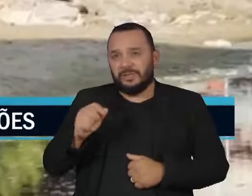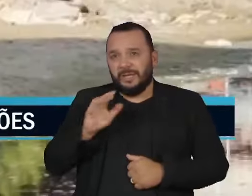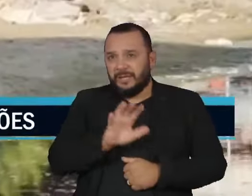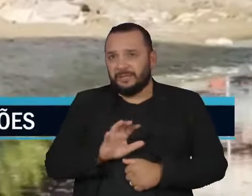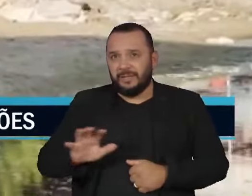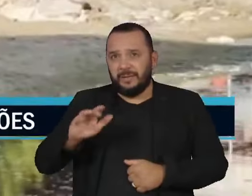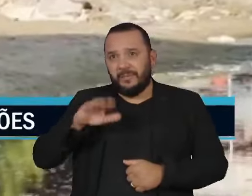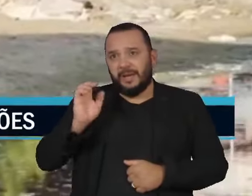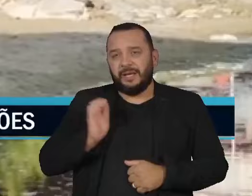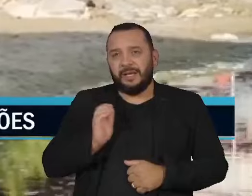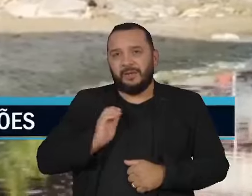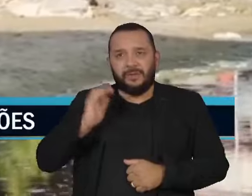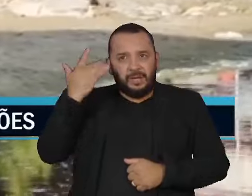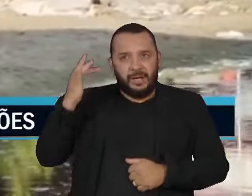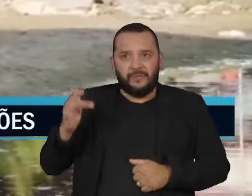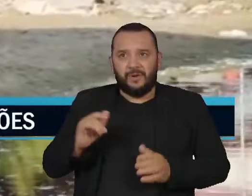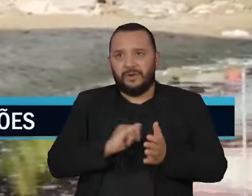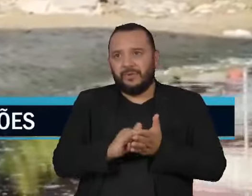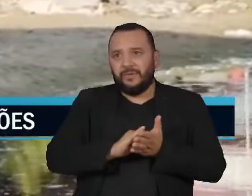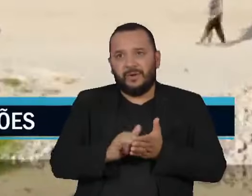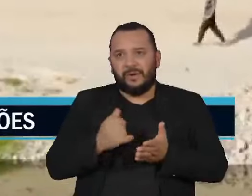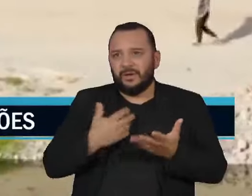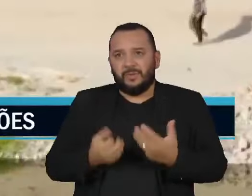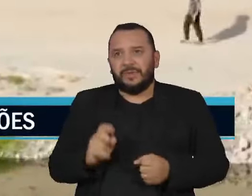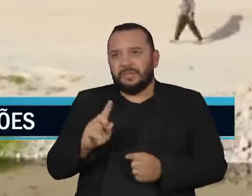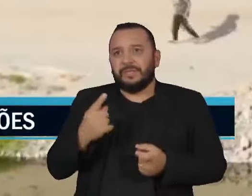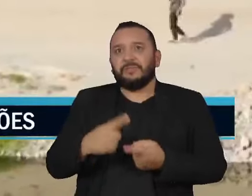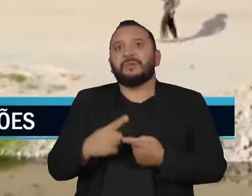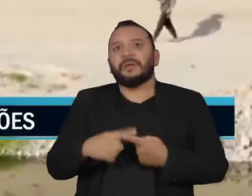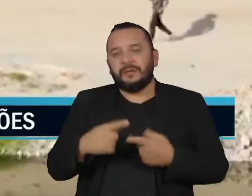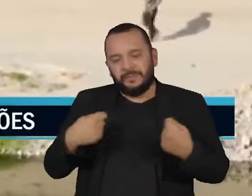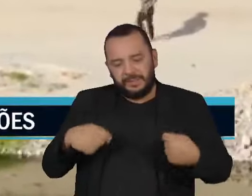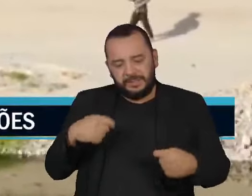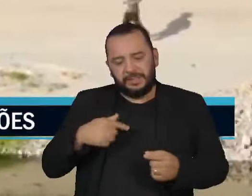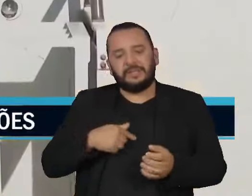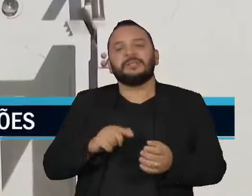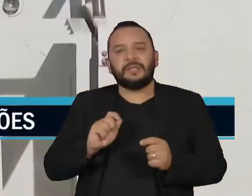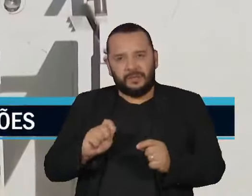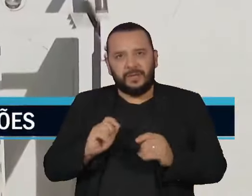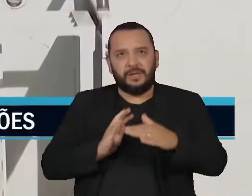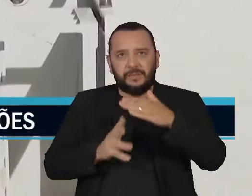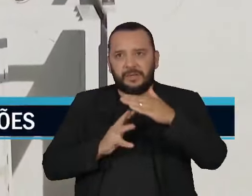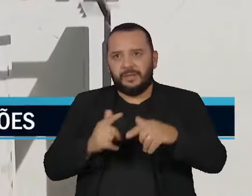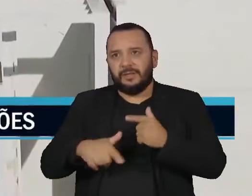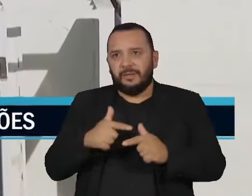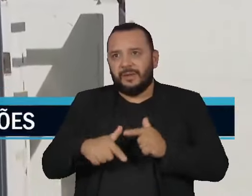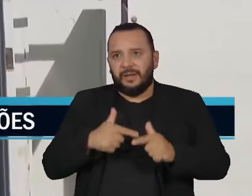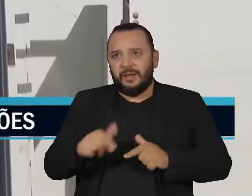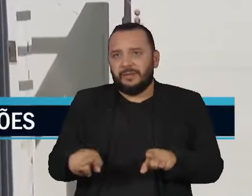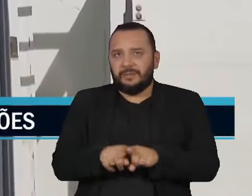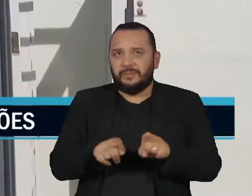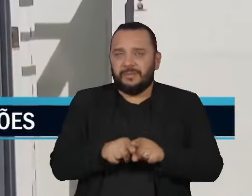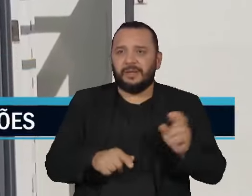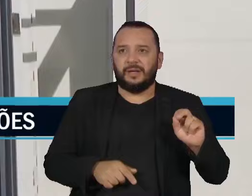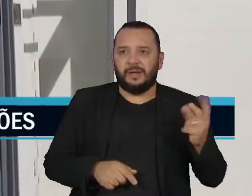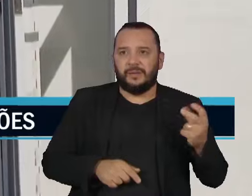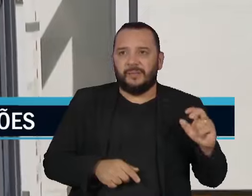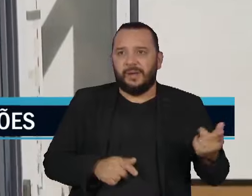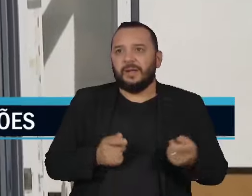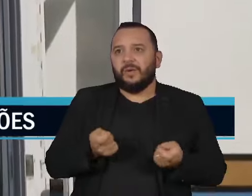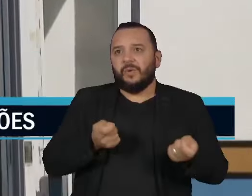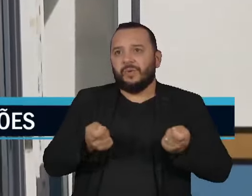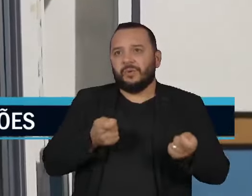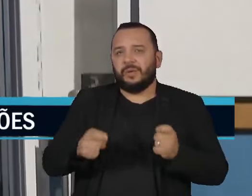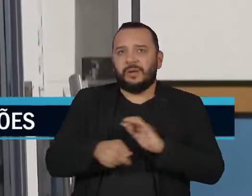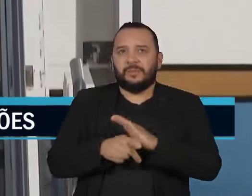país, Califórnia e Nova York, que dependem muito da mão de obra estrangeira. Kamala Harris também quer conter a